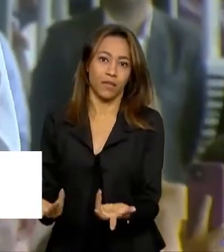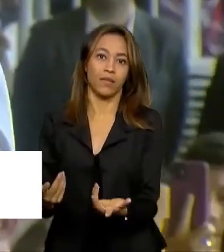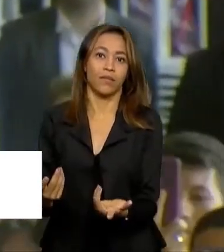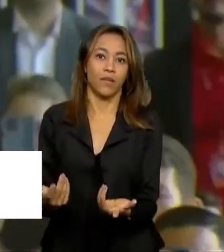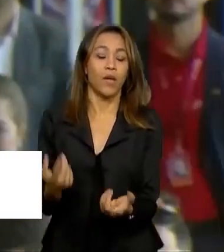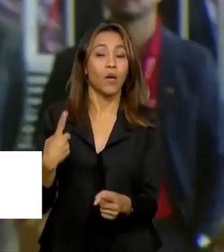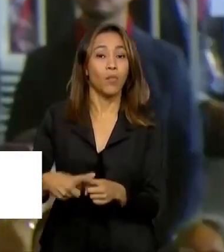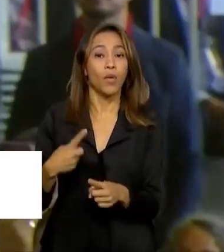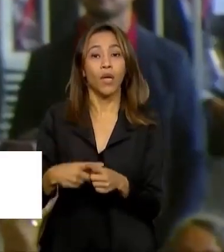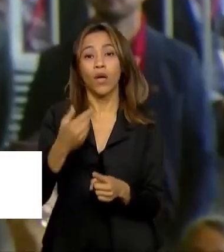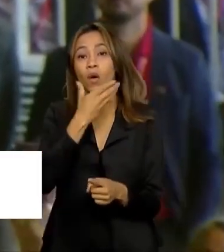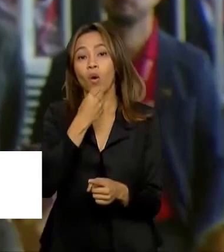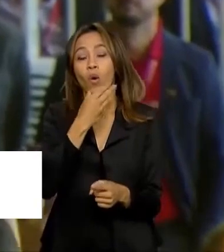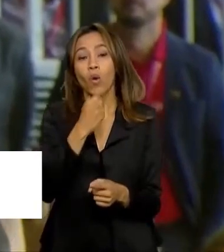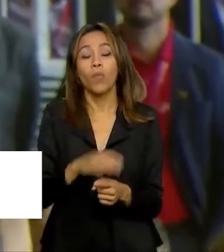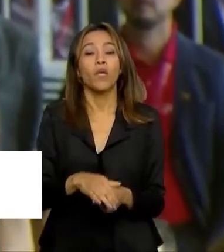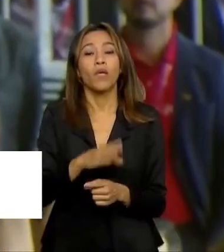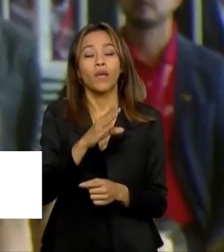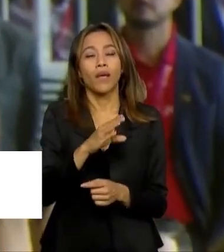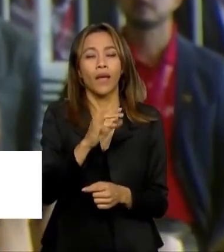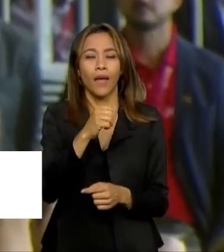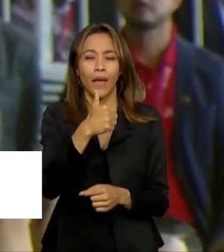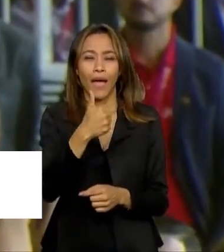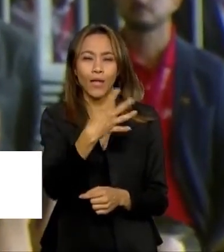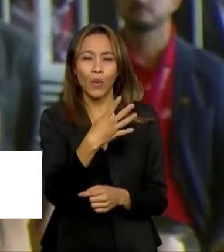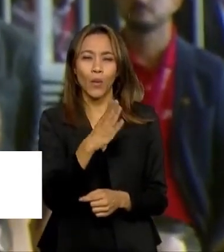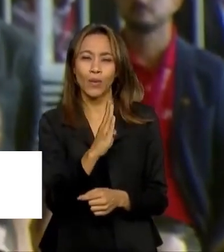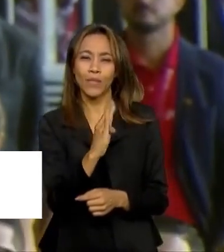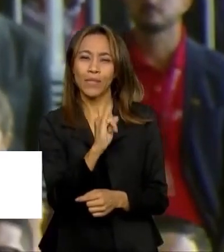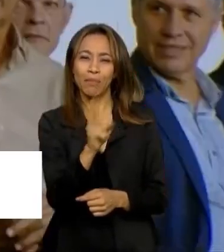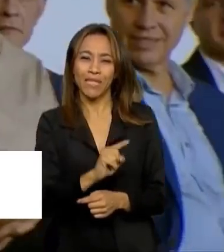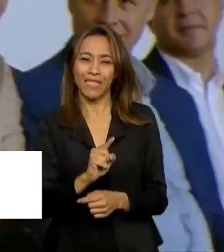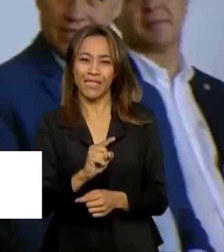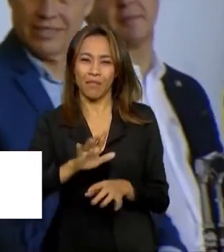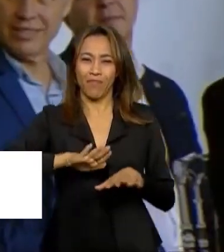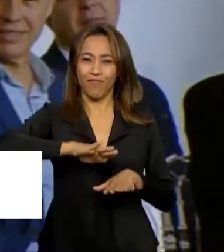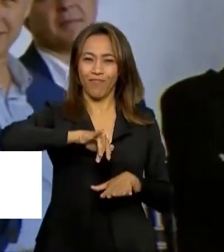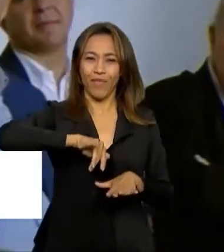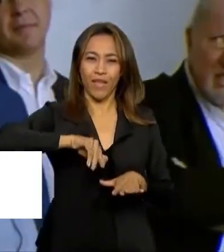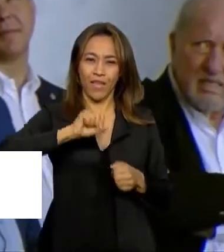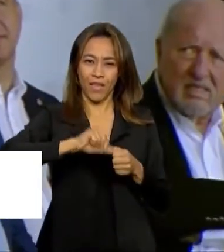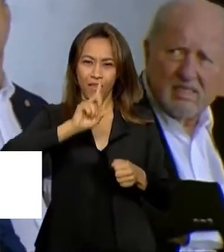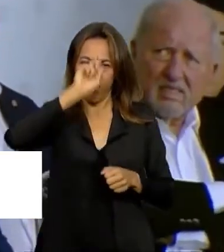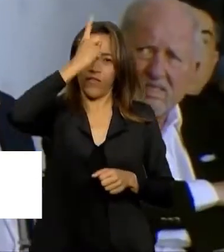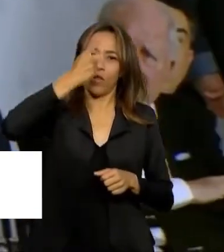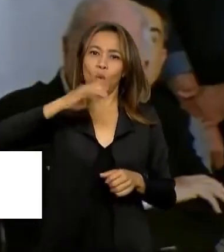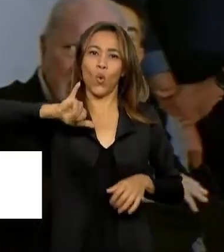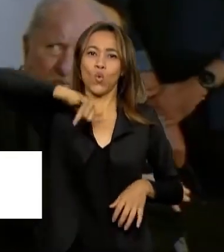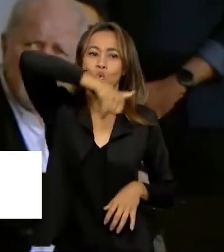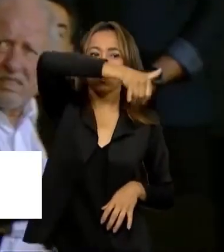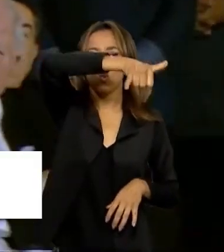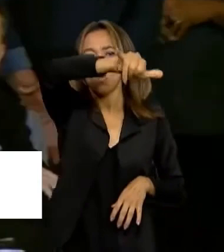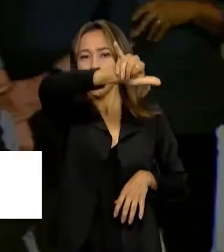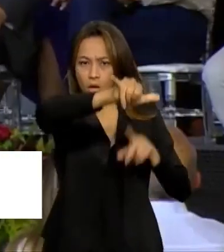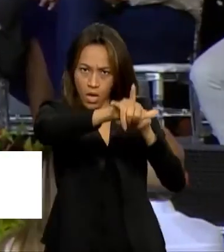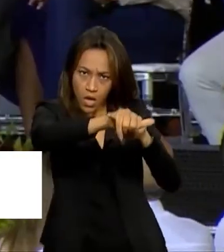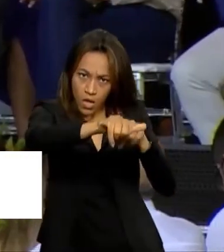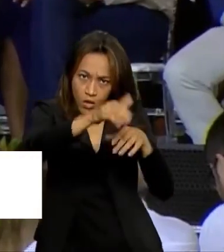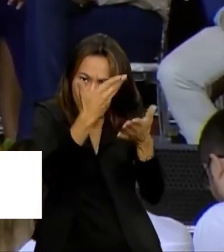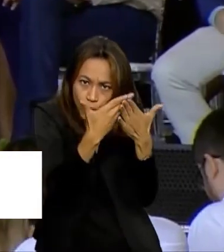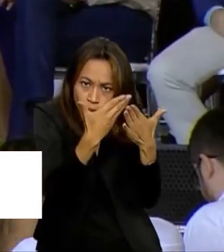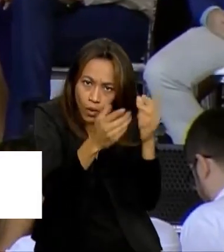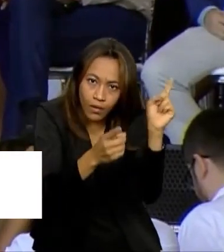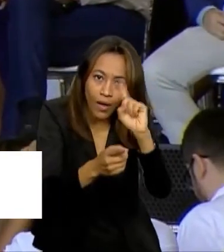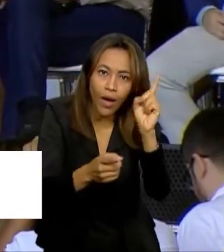Dumont. É, porque o Santos Dumont, na verdade, ele não estudou, não. Ele conversou muito com o mecânico, com o cara da engenharia elétrica,